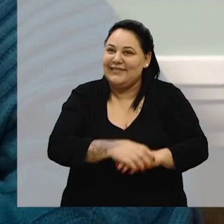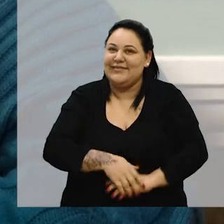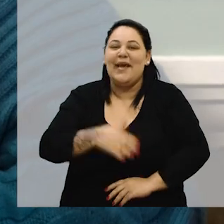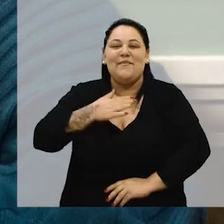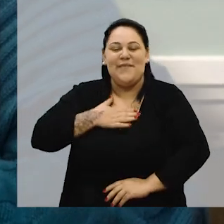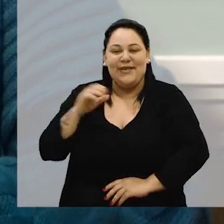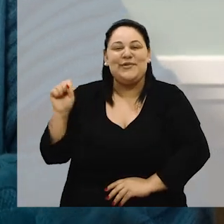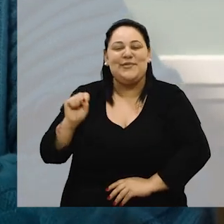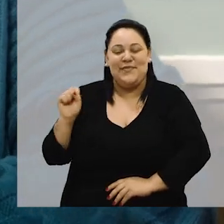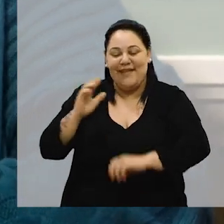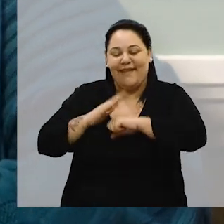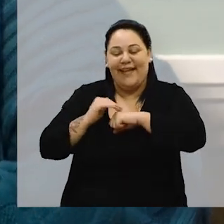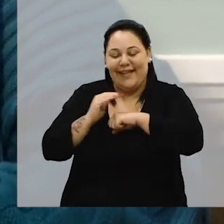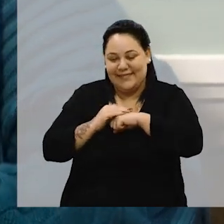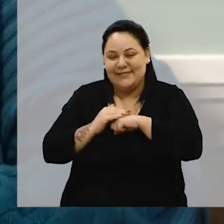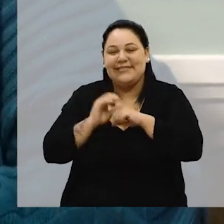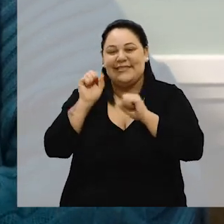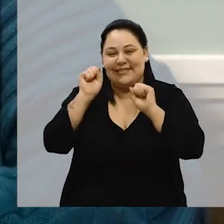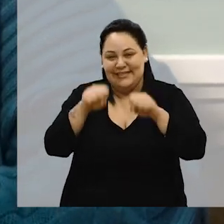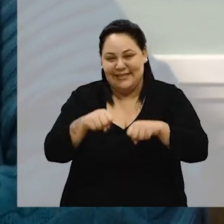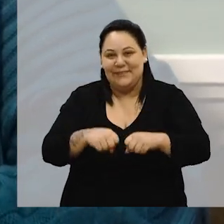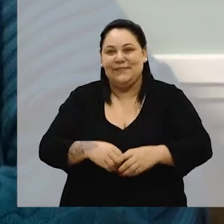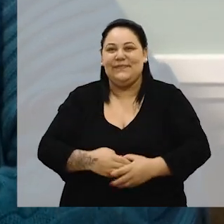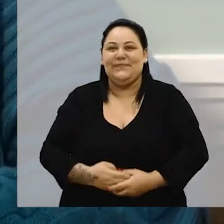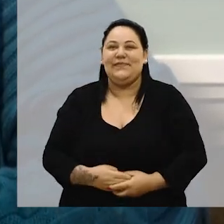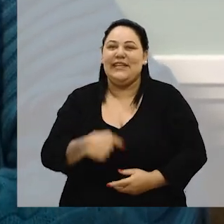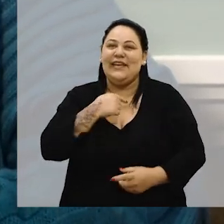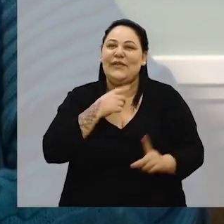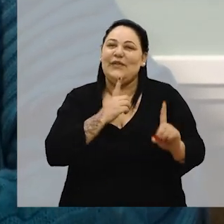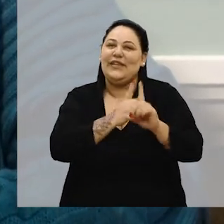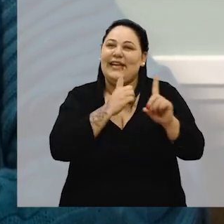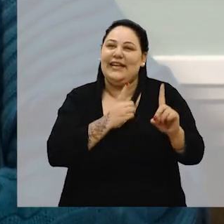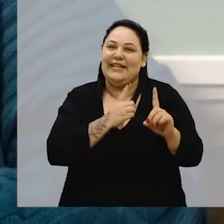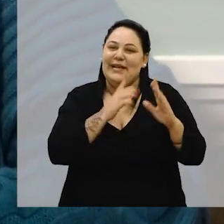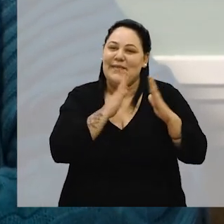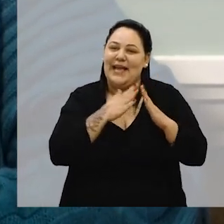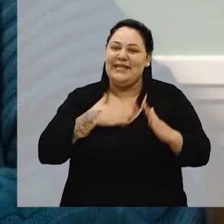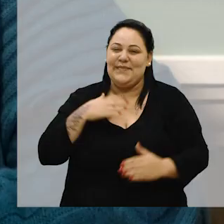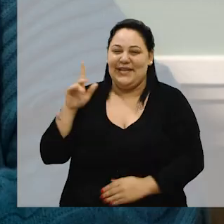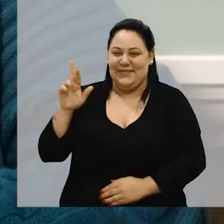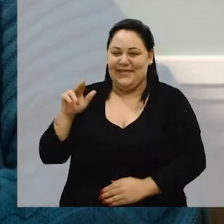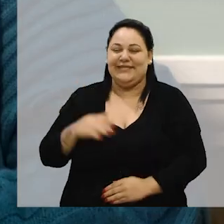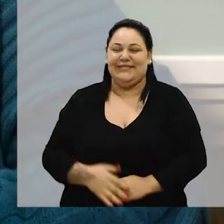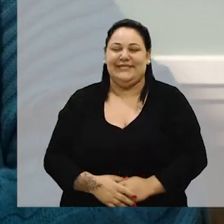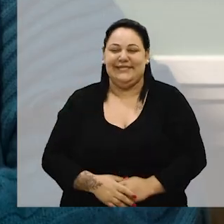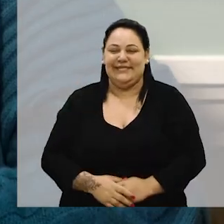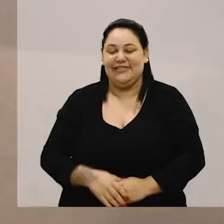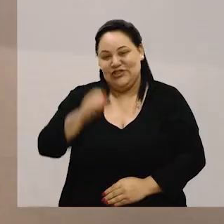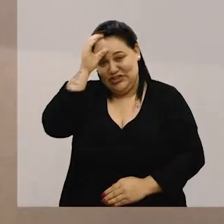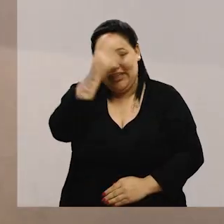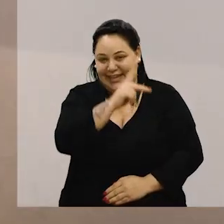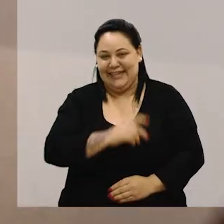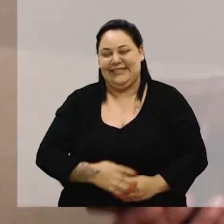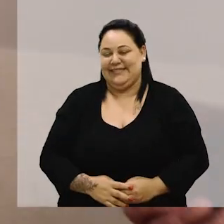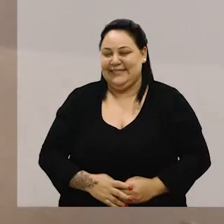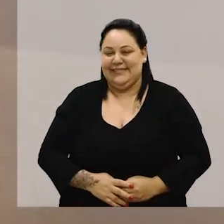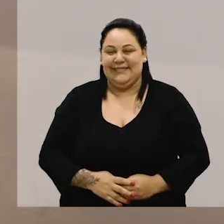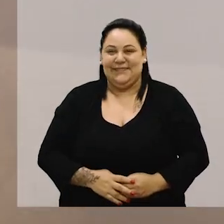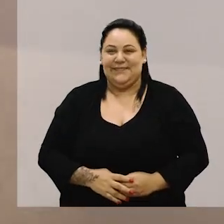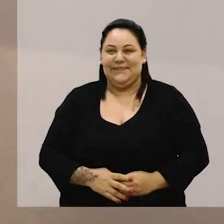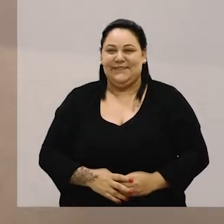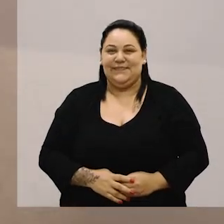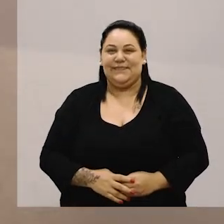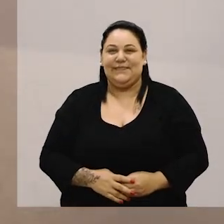Né? Encontrei com ele ontem numa festa, na casa da minha irmã e tia dele. Olha aí que legal.